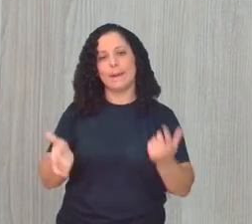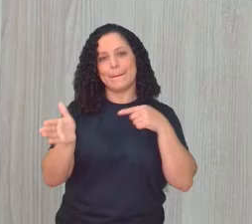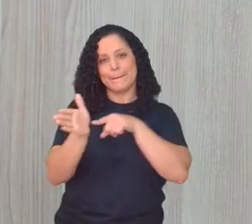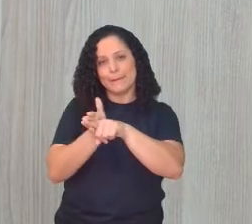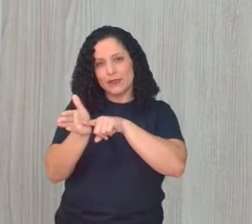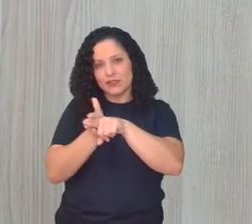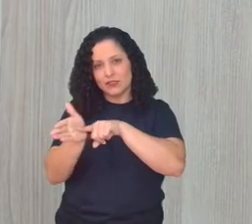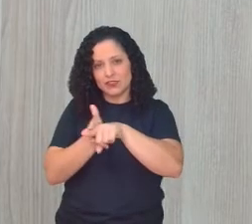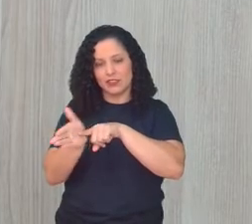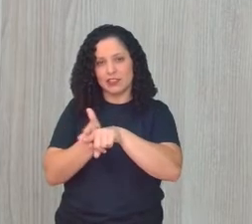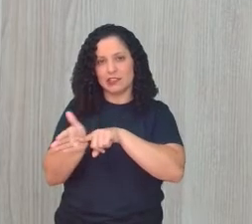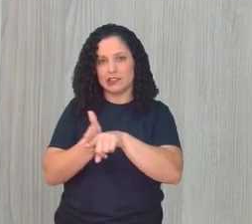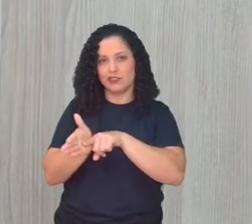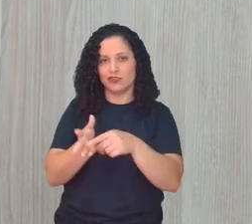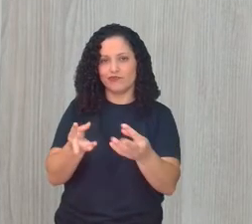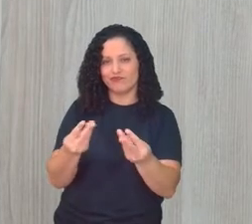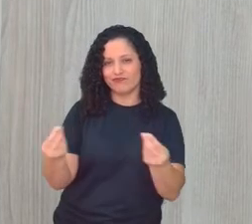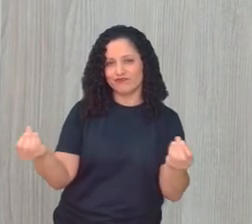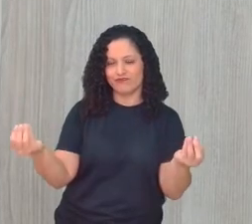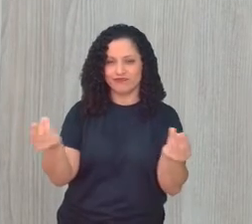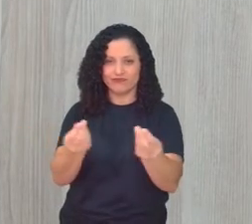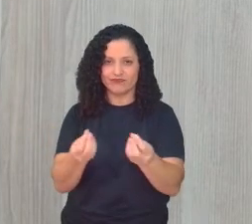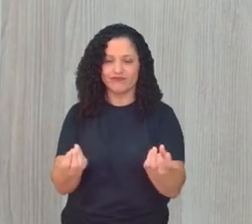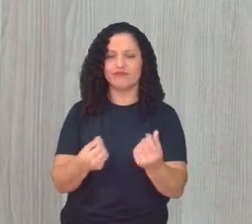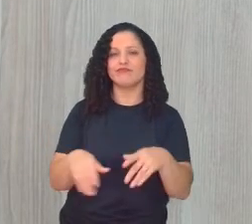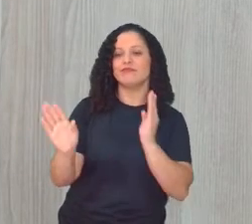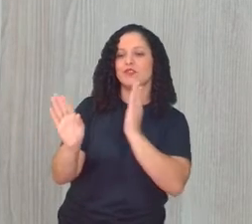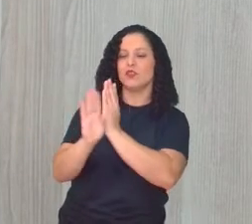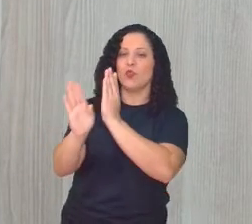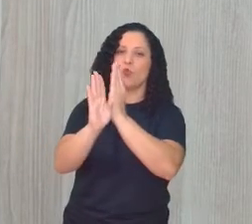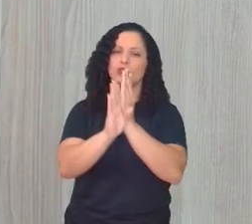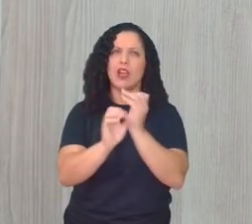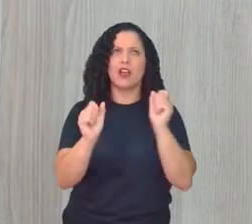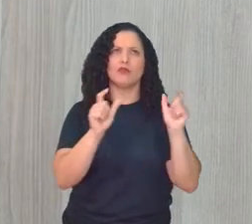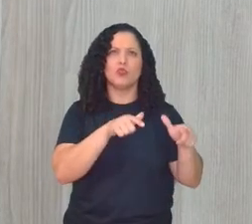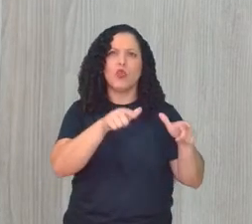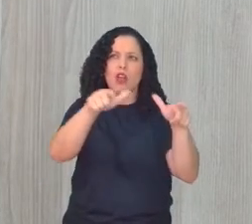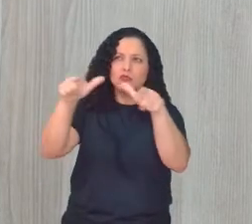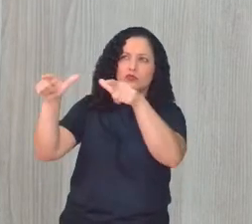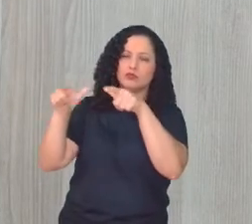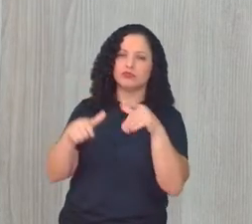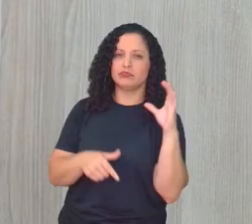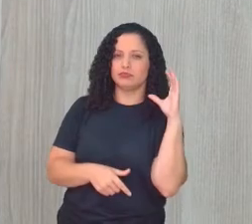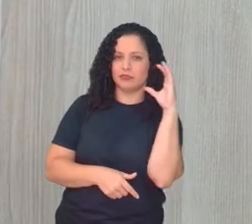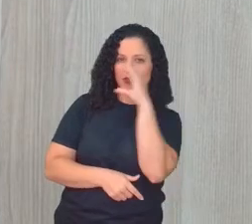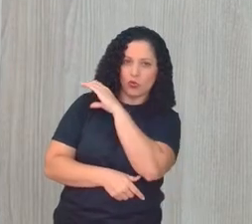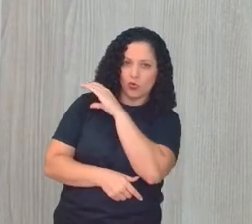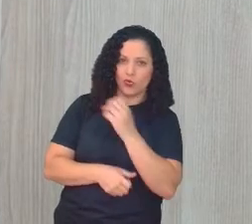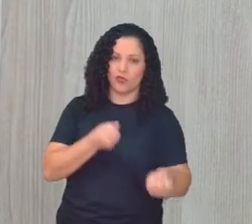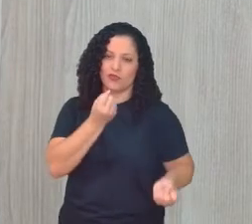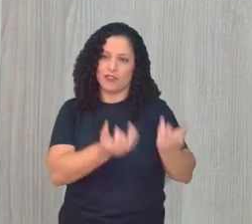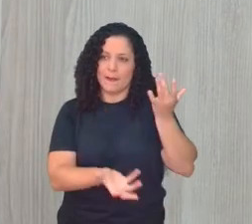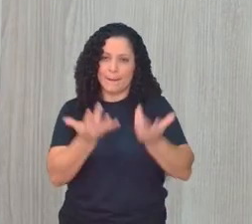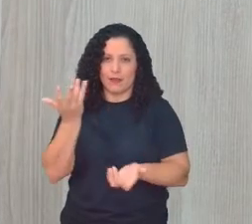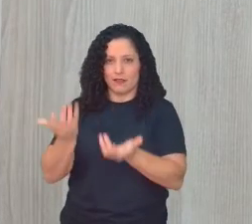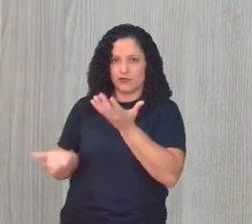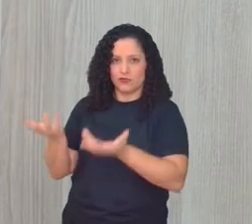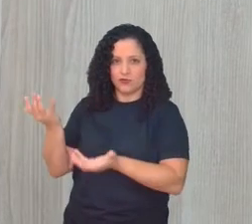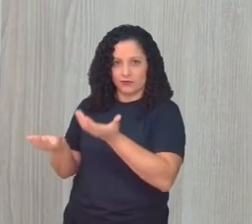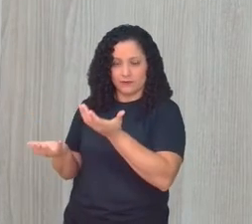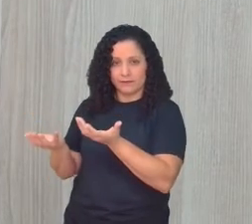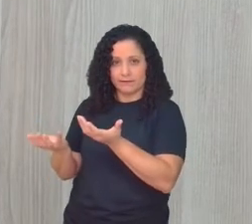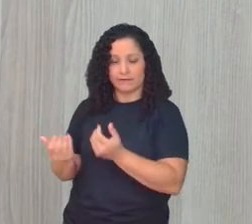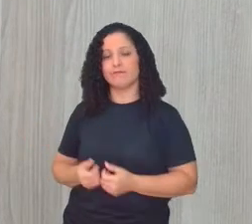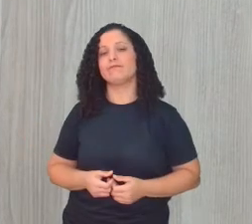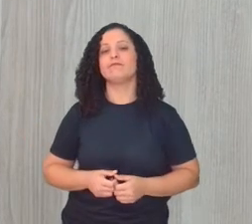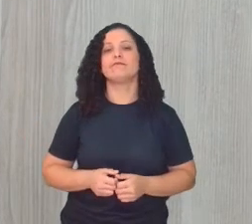que têm sensores que localizam focos de calor possíveis queimadas, né? E aí acabam entrando,